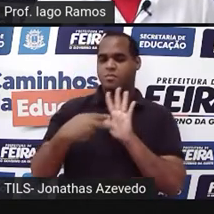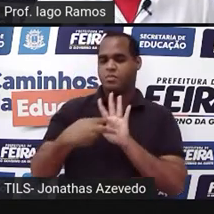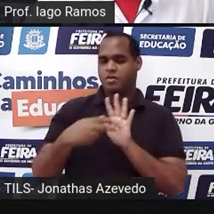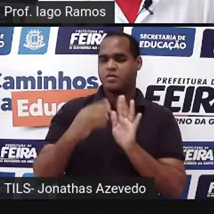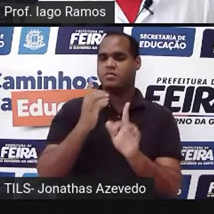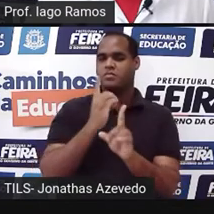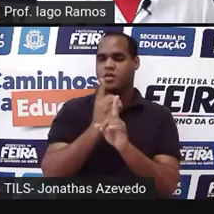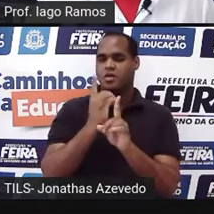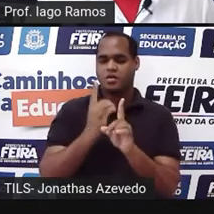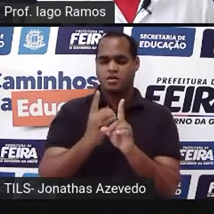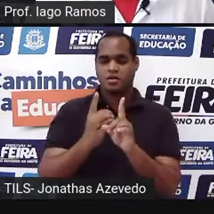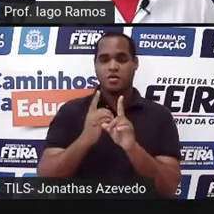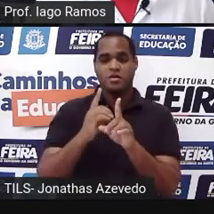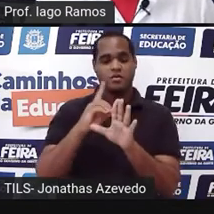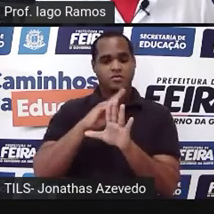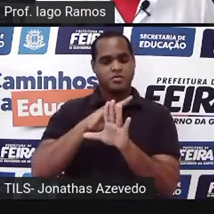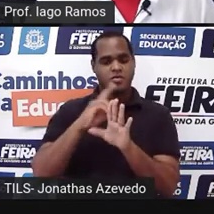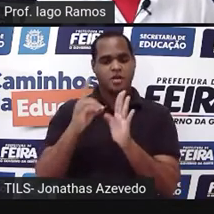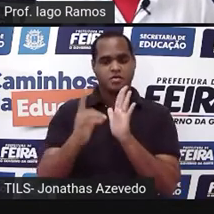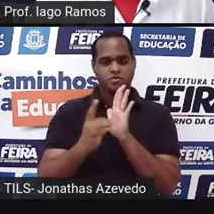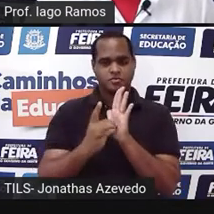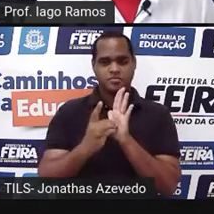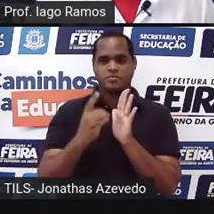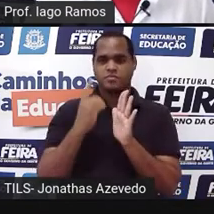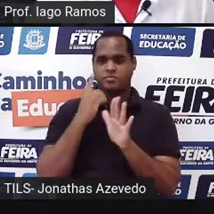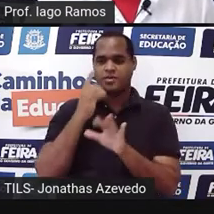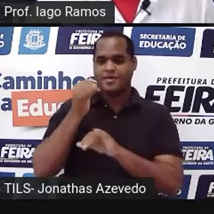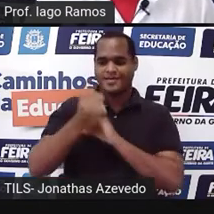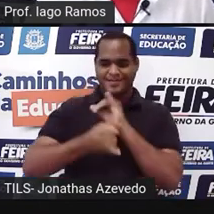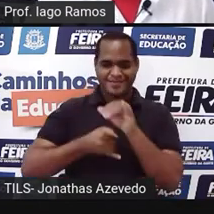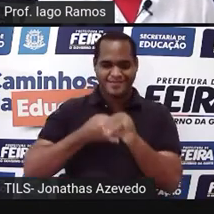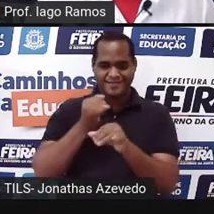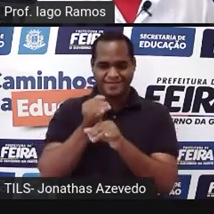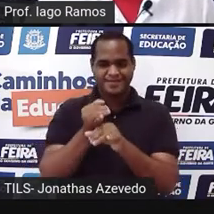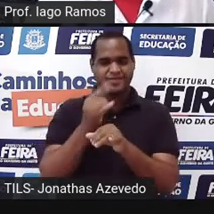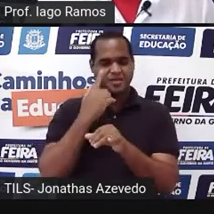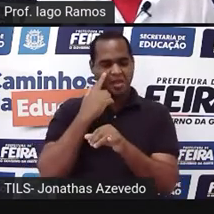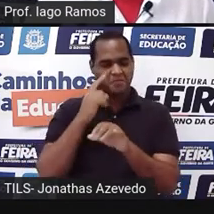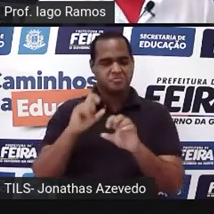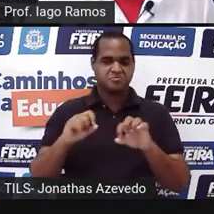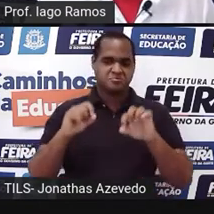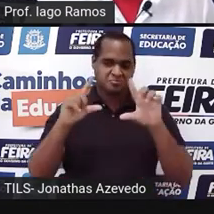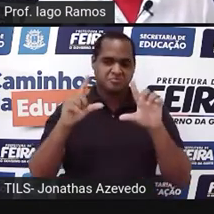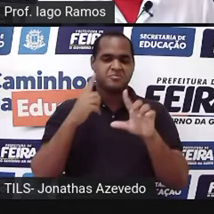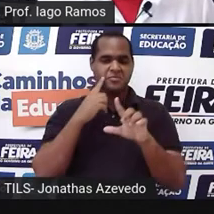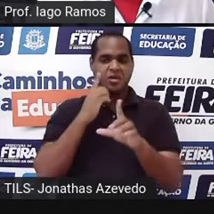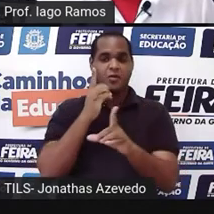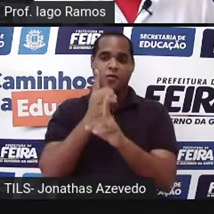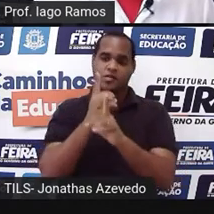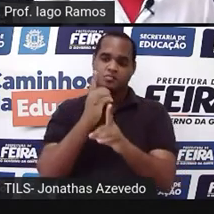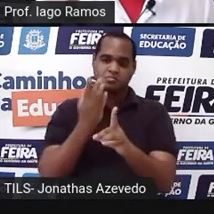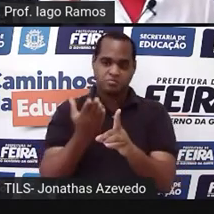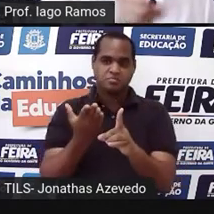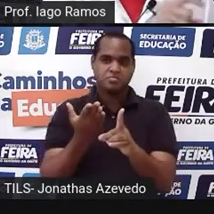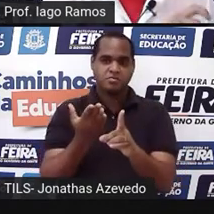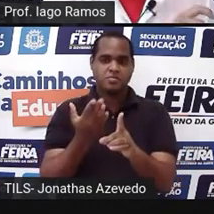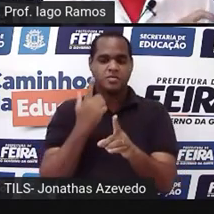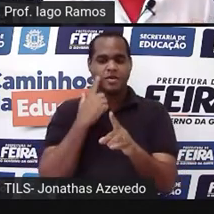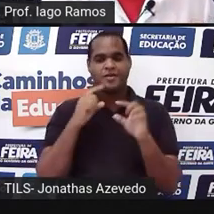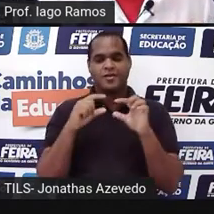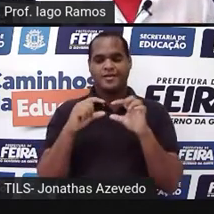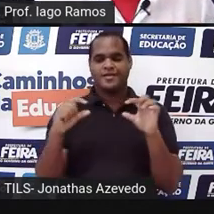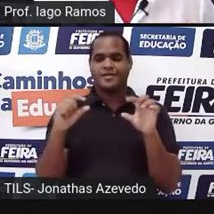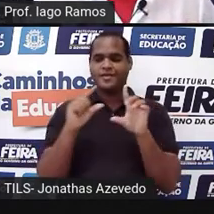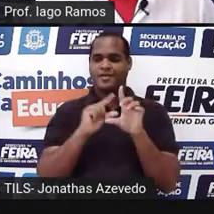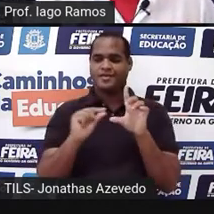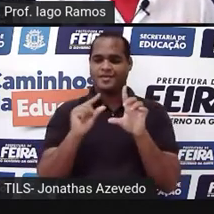bom? Então, segundo um dicionário online, né, um dicionário aí na internet, na web, que tem ali o